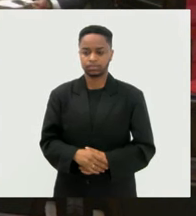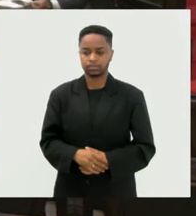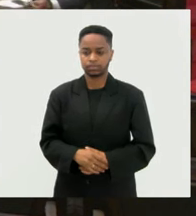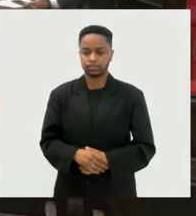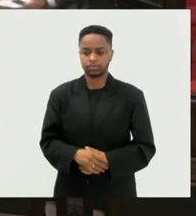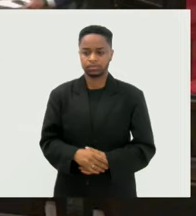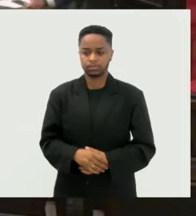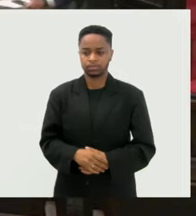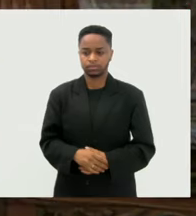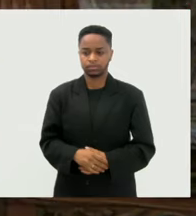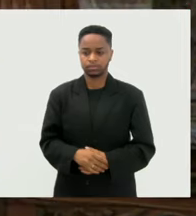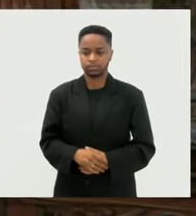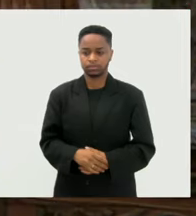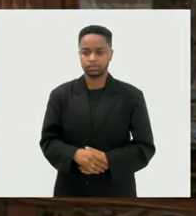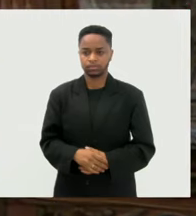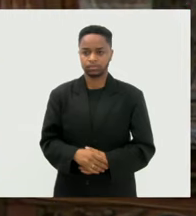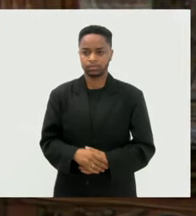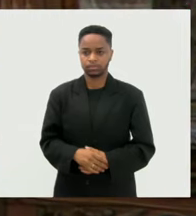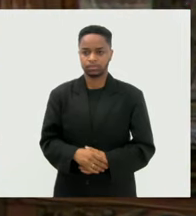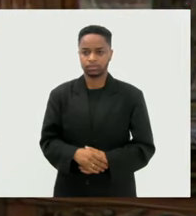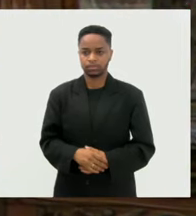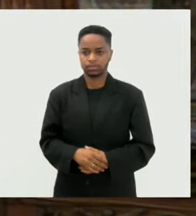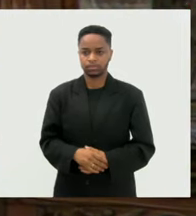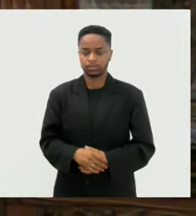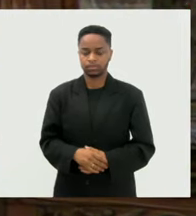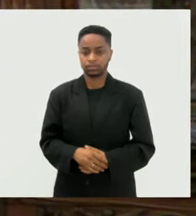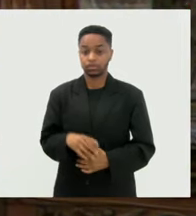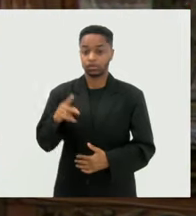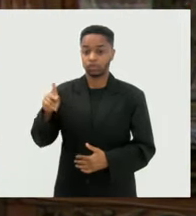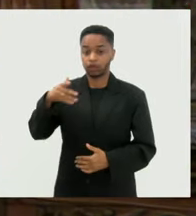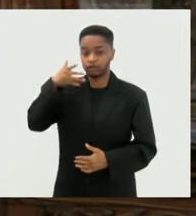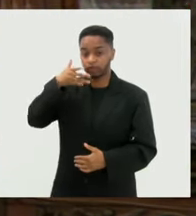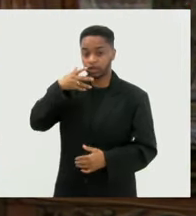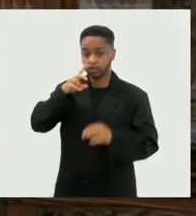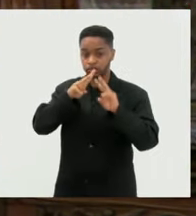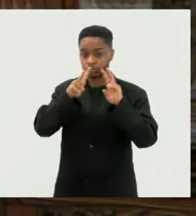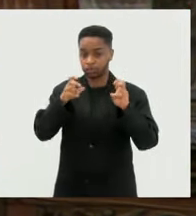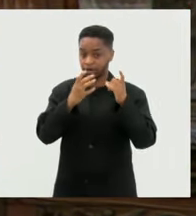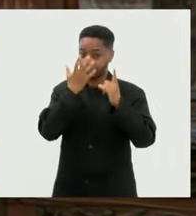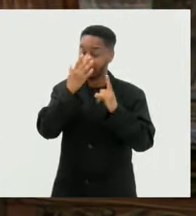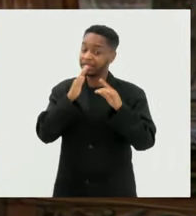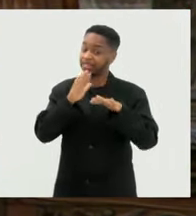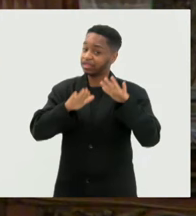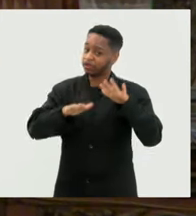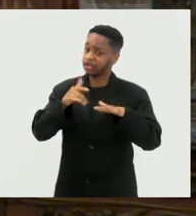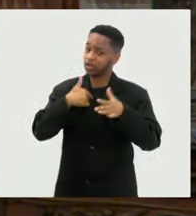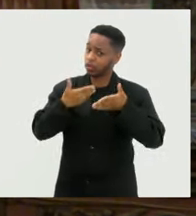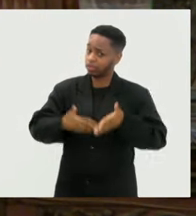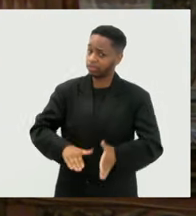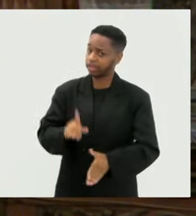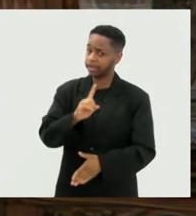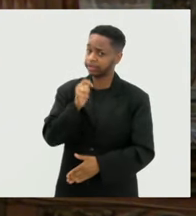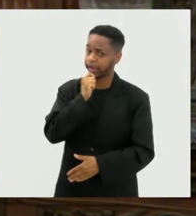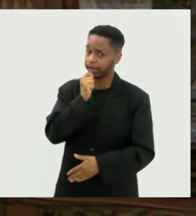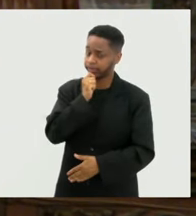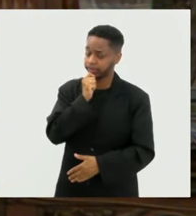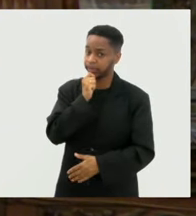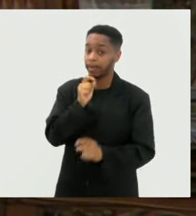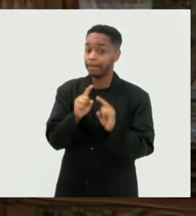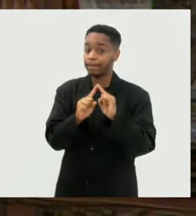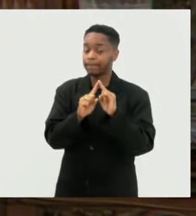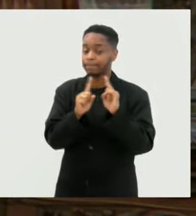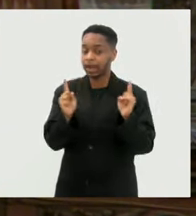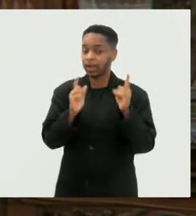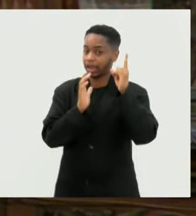A sua fala referente ao nosso carnaval, posso não ter nascido nessa época, mas o